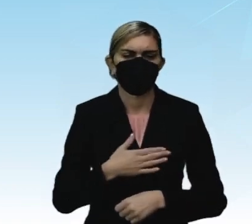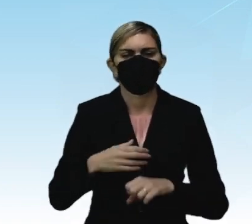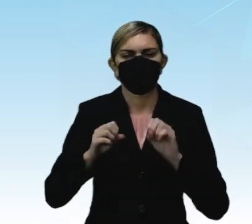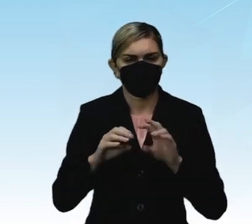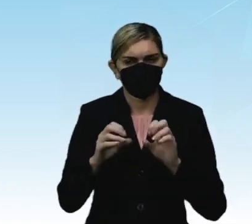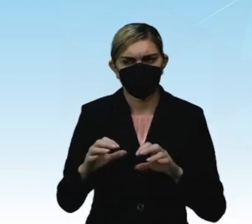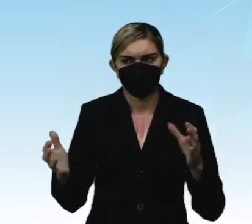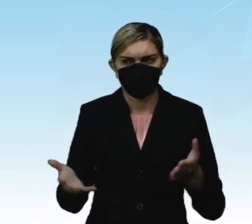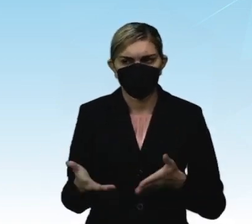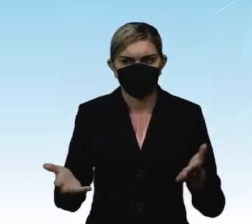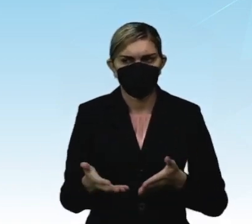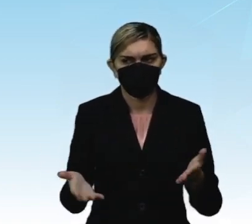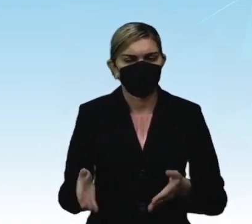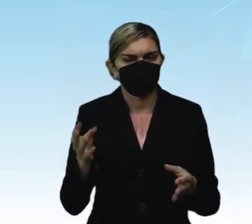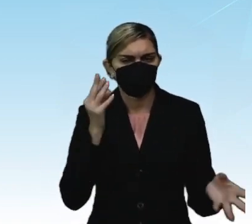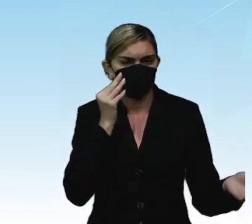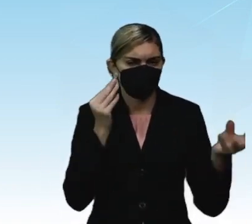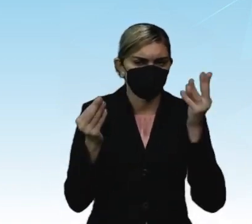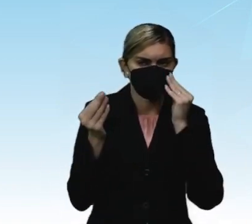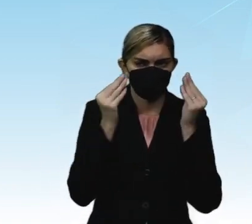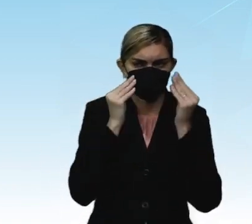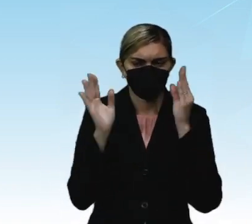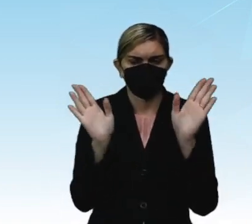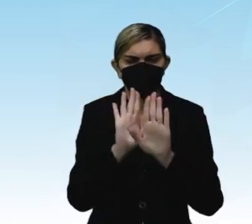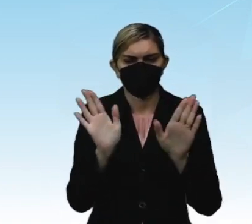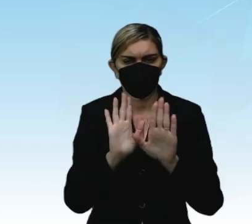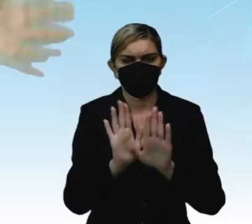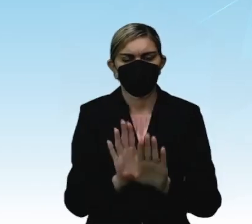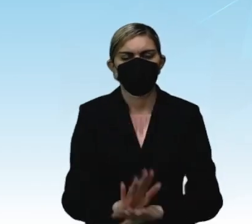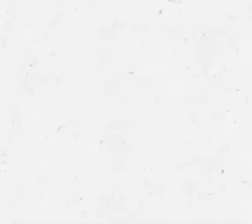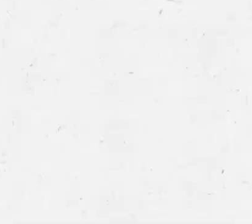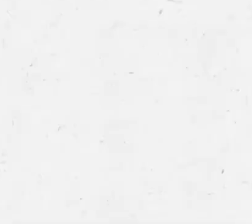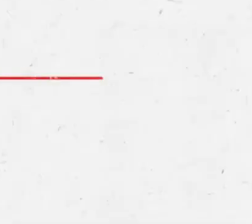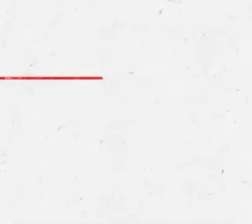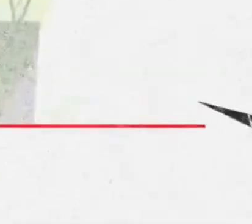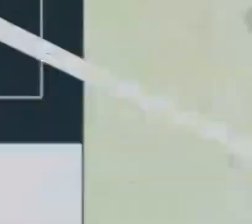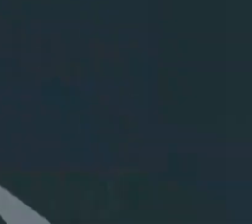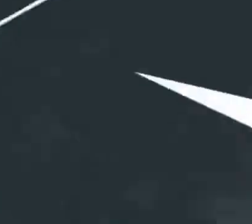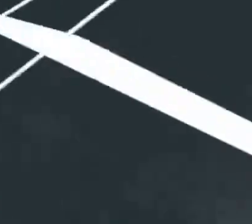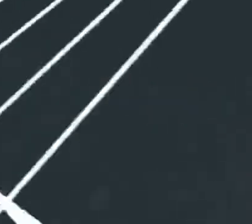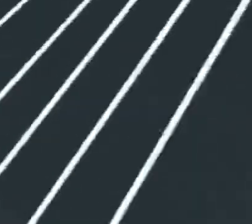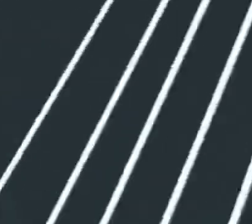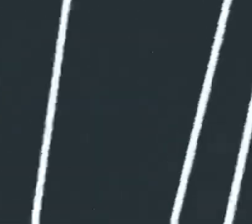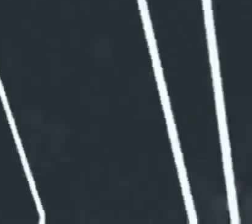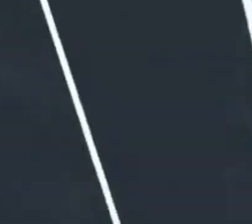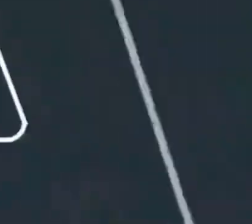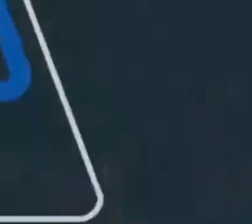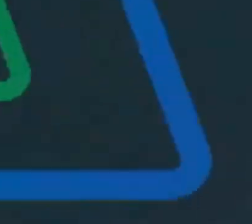aula de hoje. Beijos!